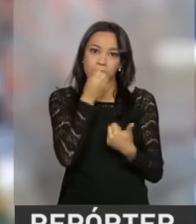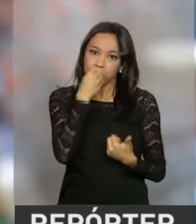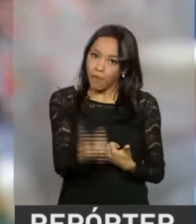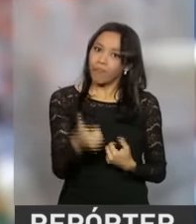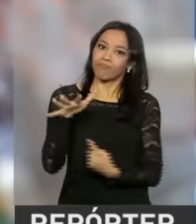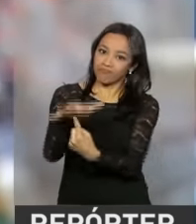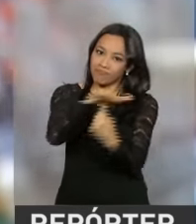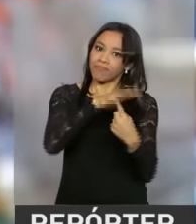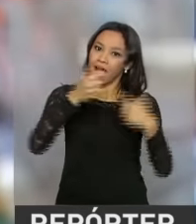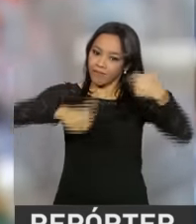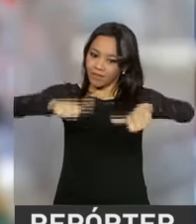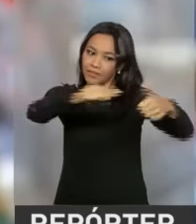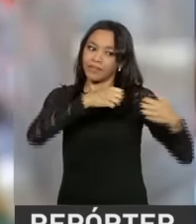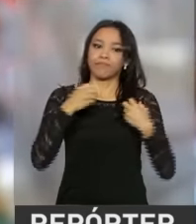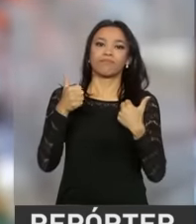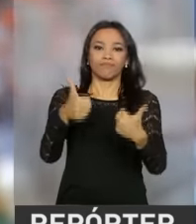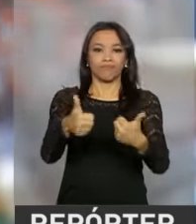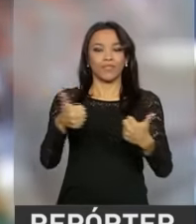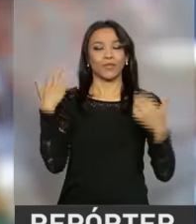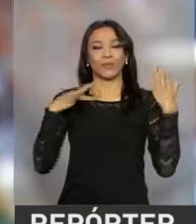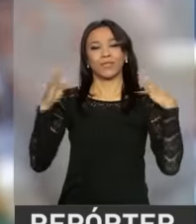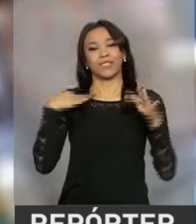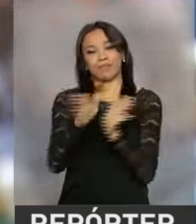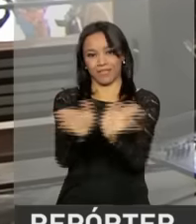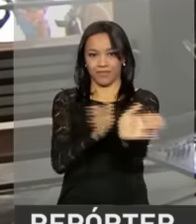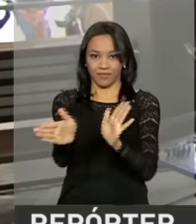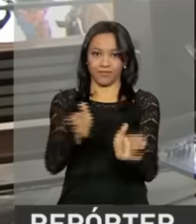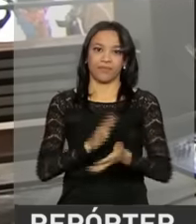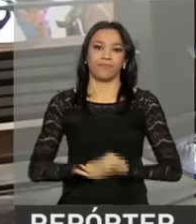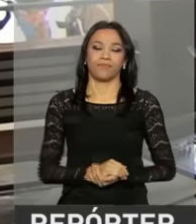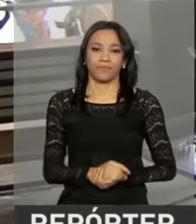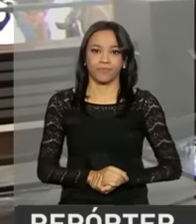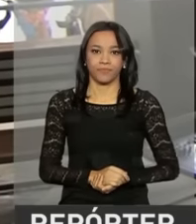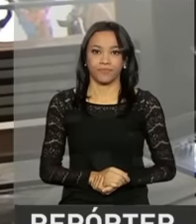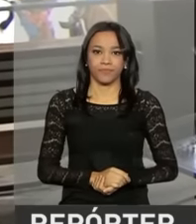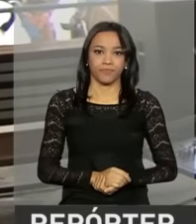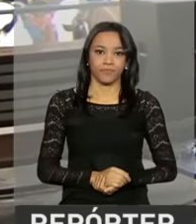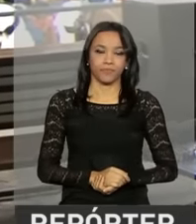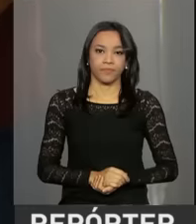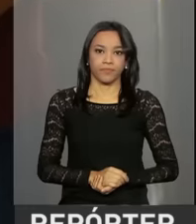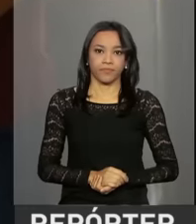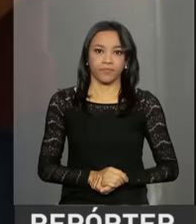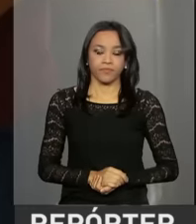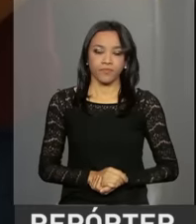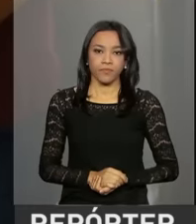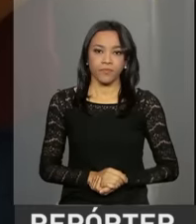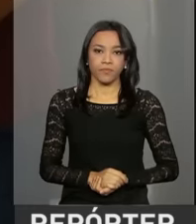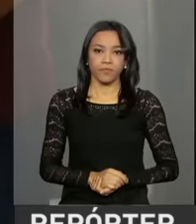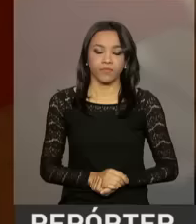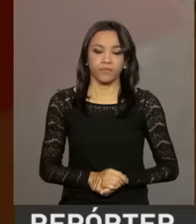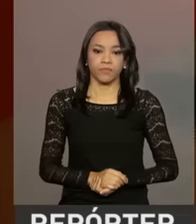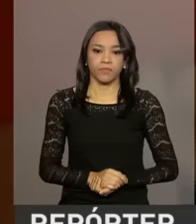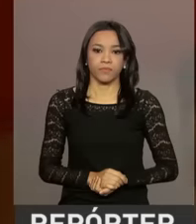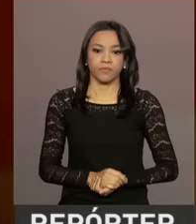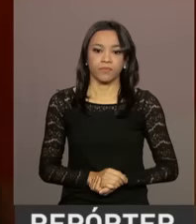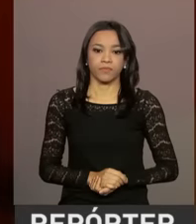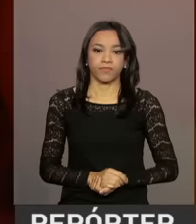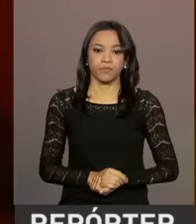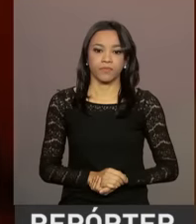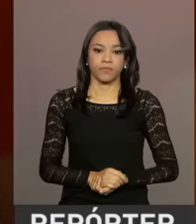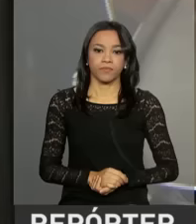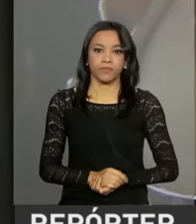está avaliando os lugares e tornando o turismo mais acessível. O senhor quer matar, a saudade